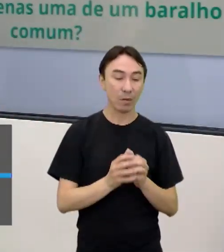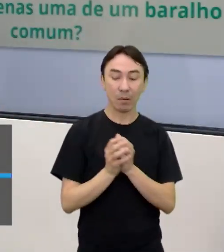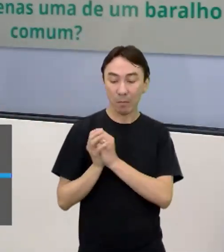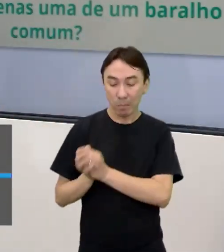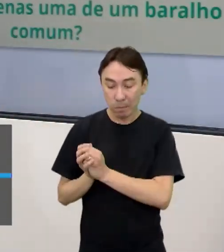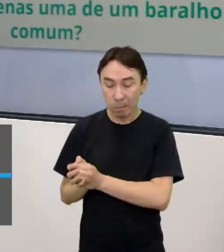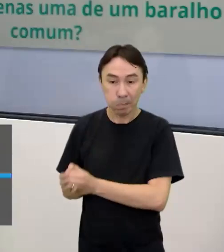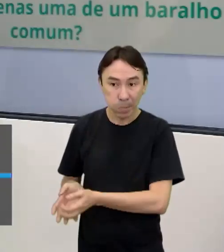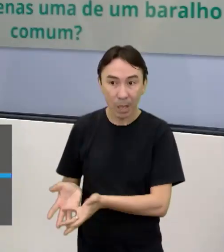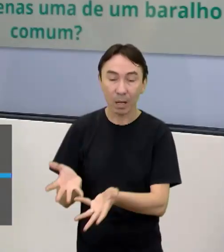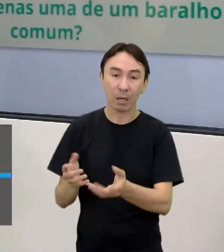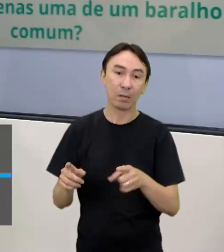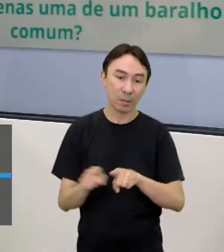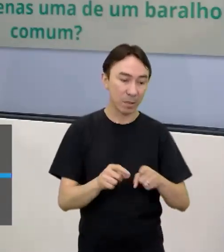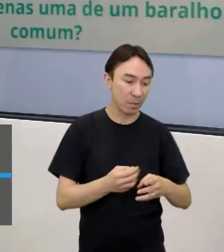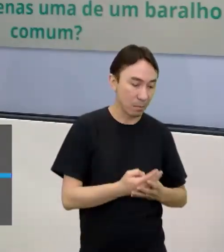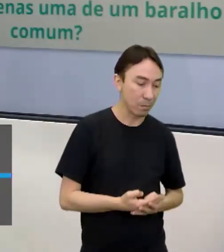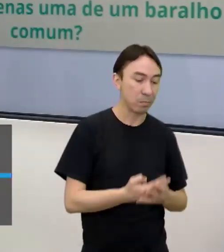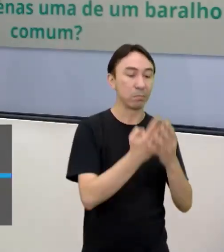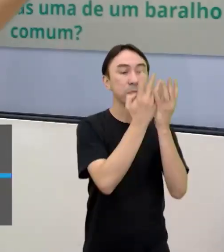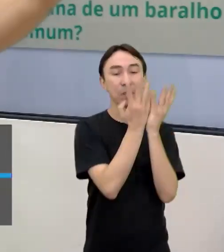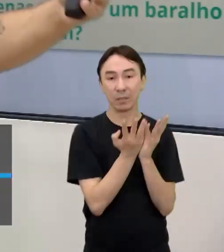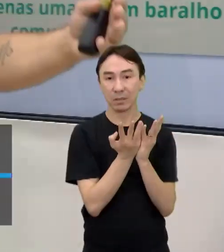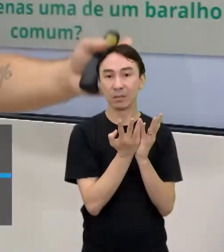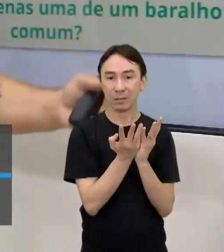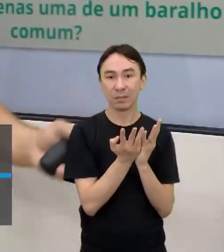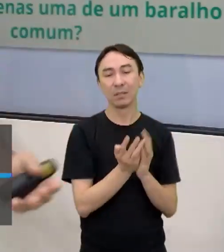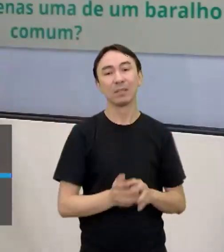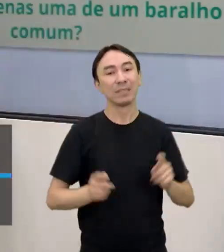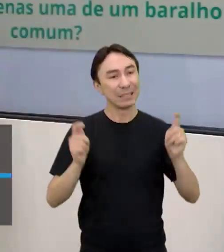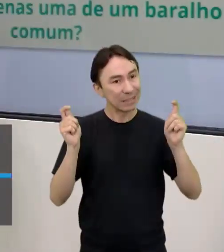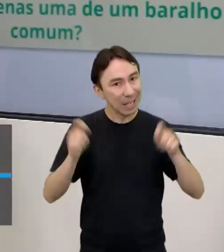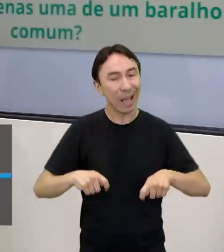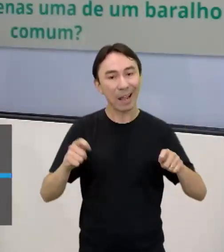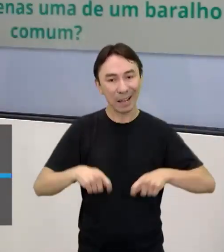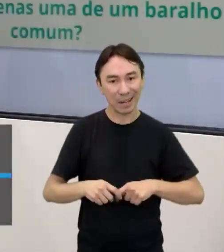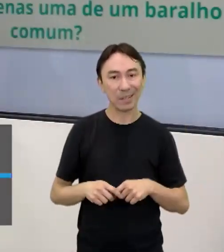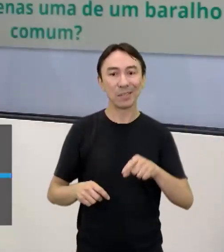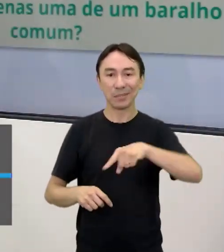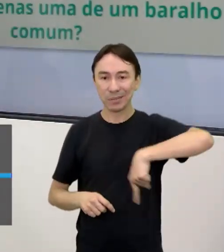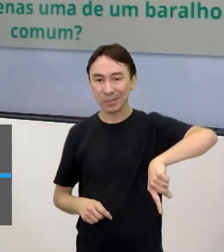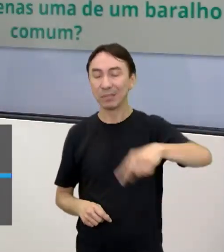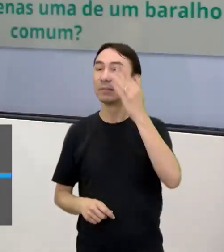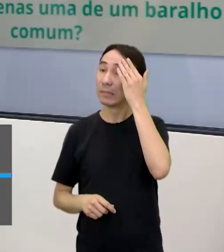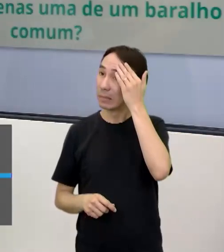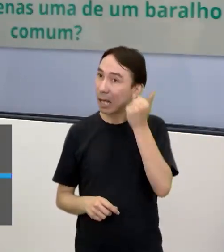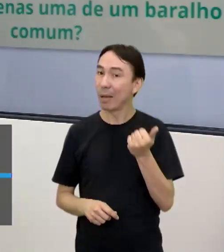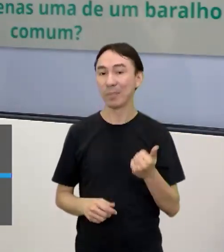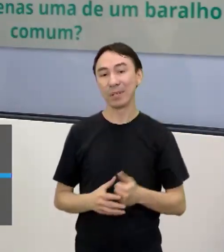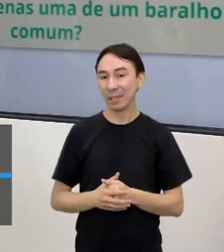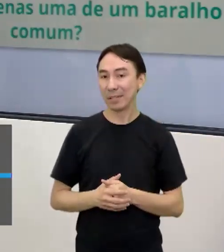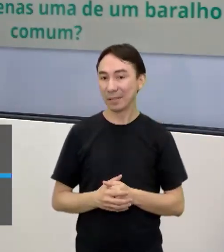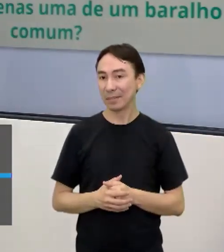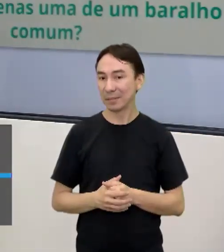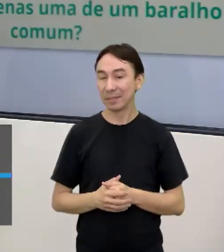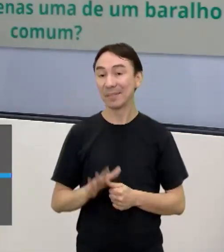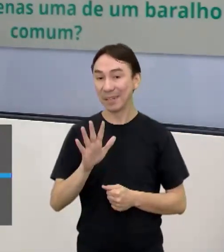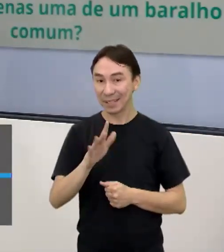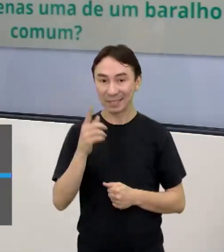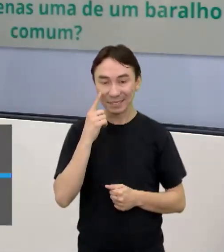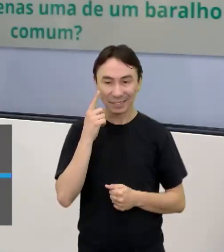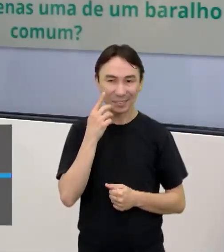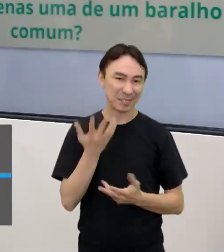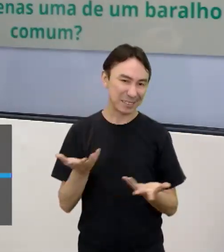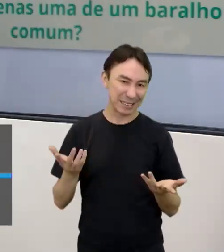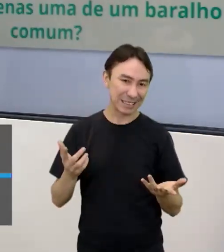baralho, é possível, pois sabemos, né, o todo, o tamanho do conjunto. E em relação ao sorteio, a